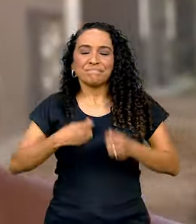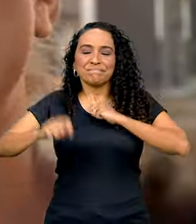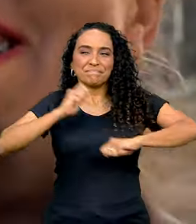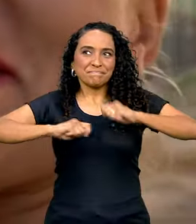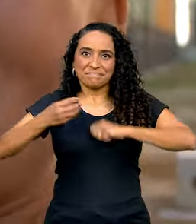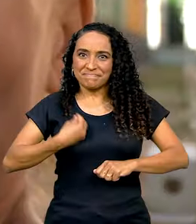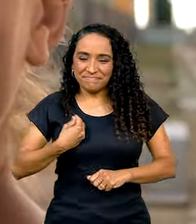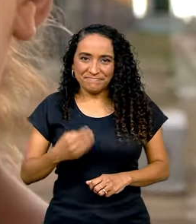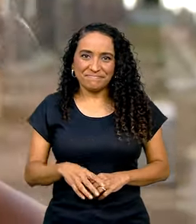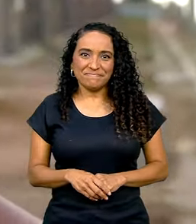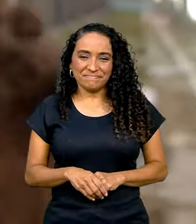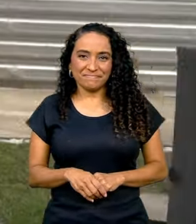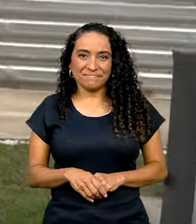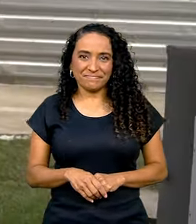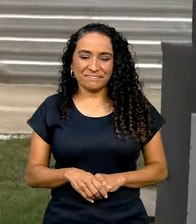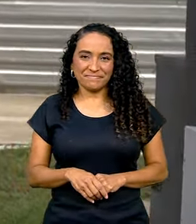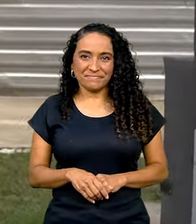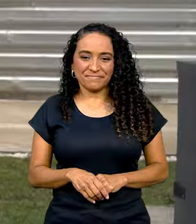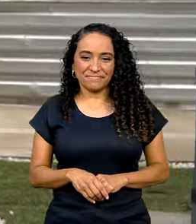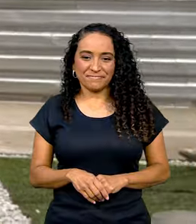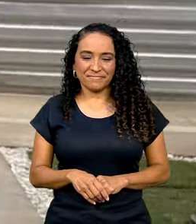Tom mais anel para m abrir